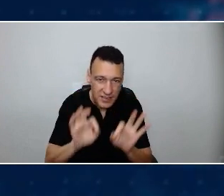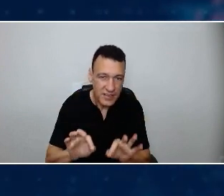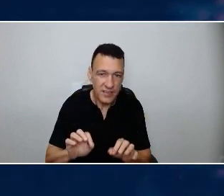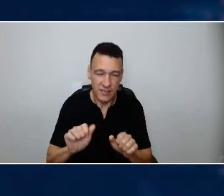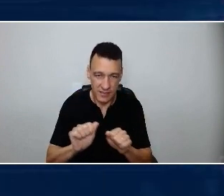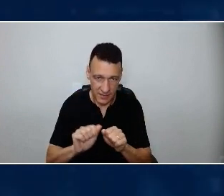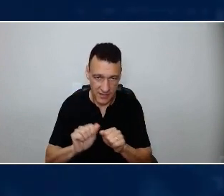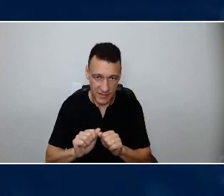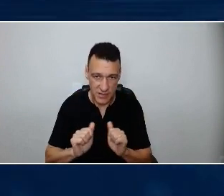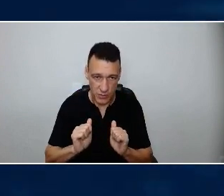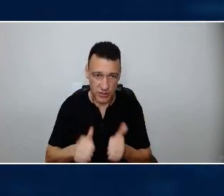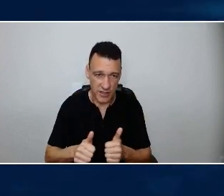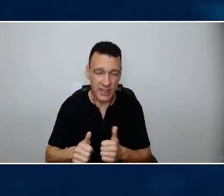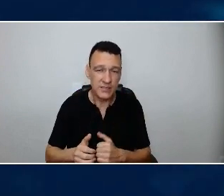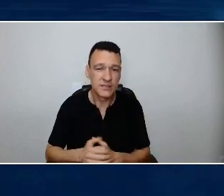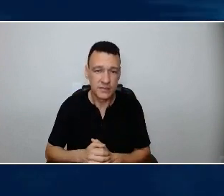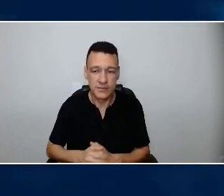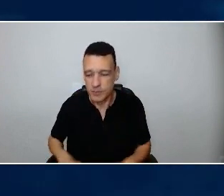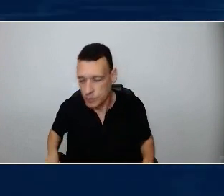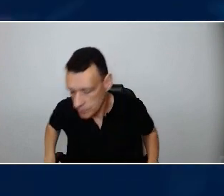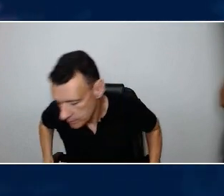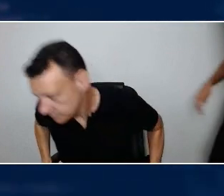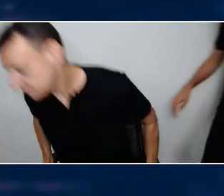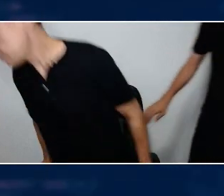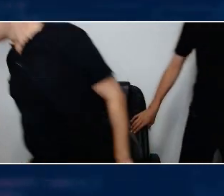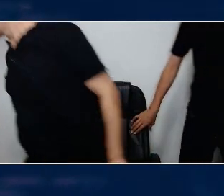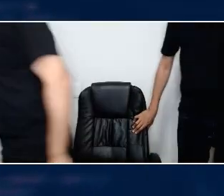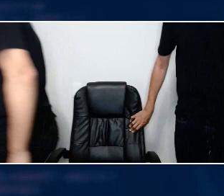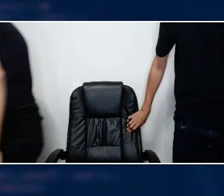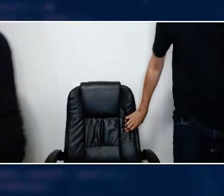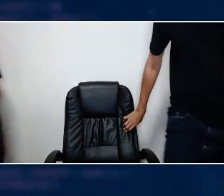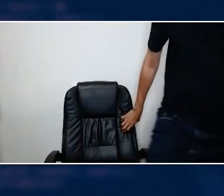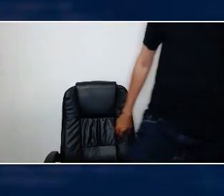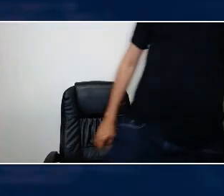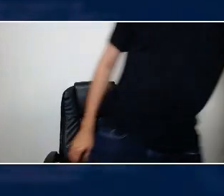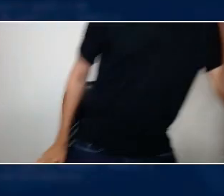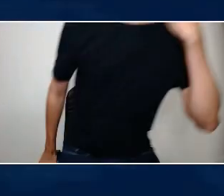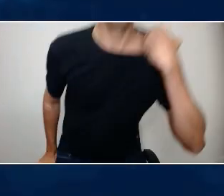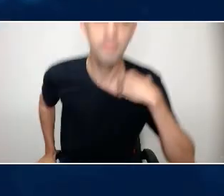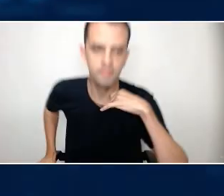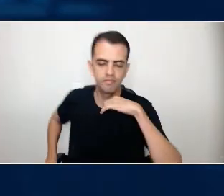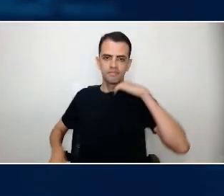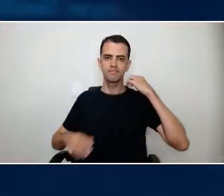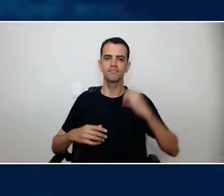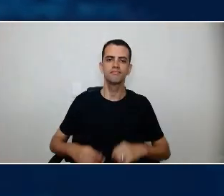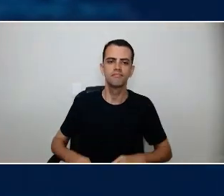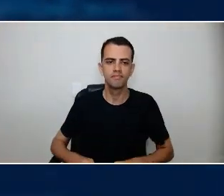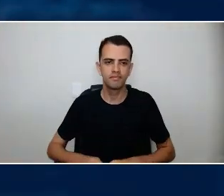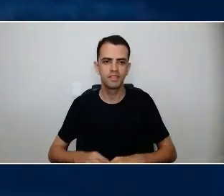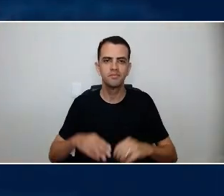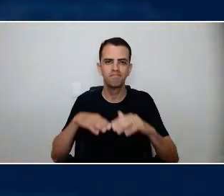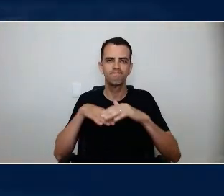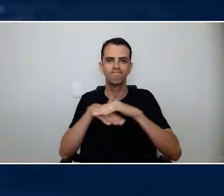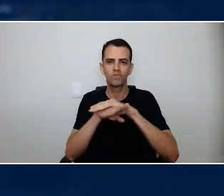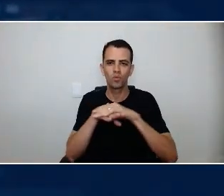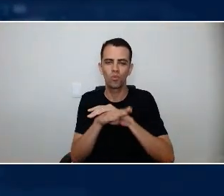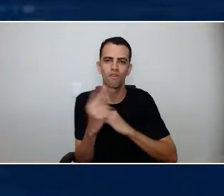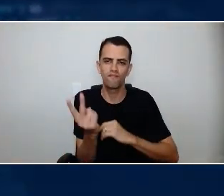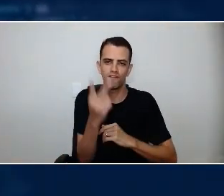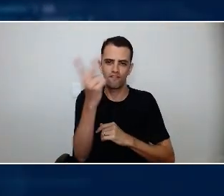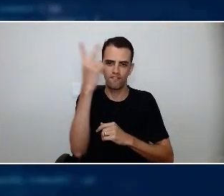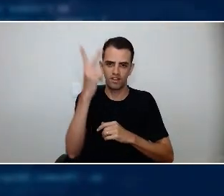é basicamente sobre você Arm armazenar um valor e já resol